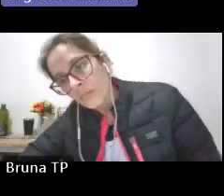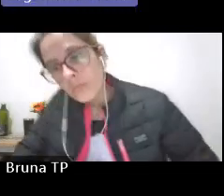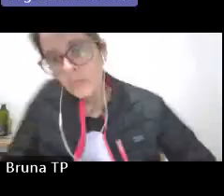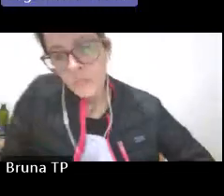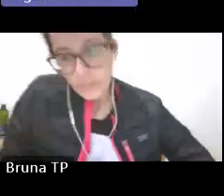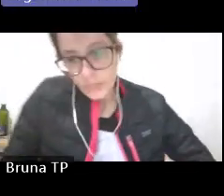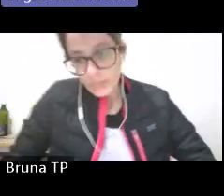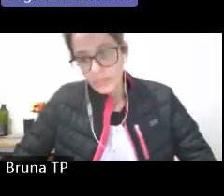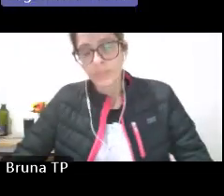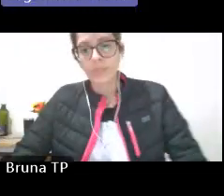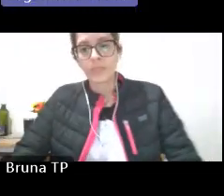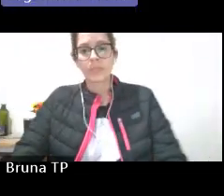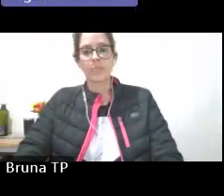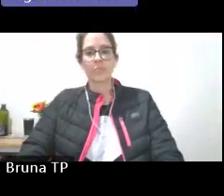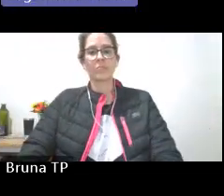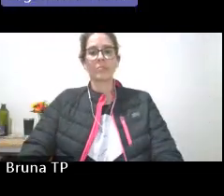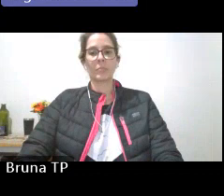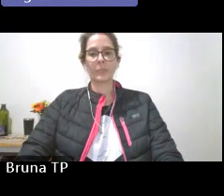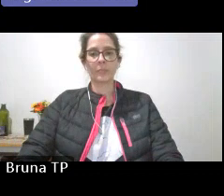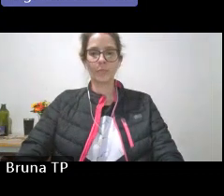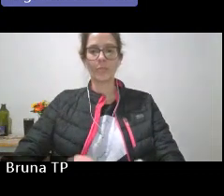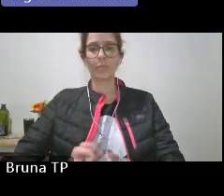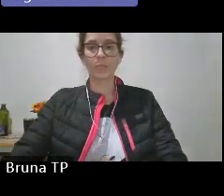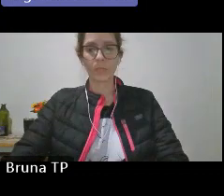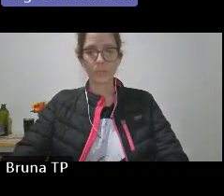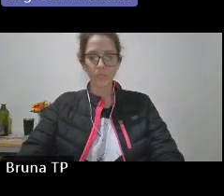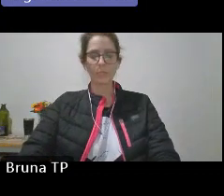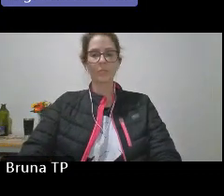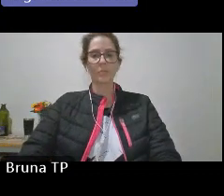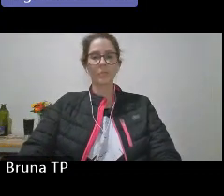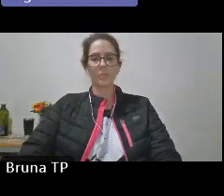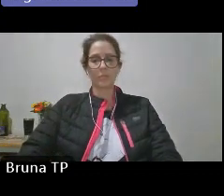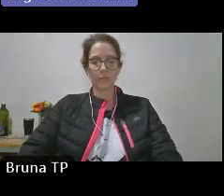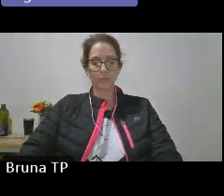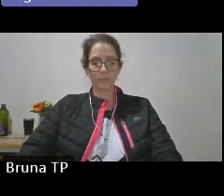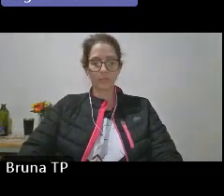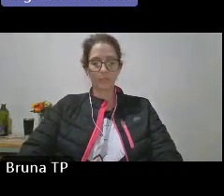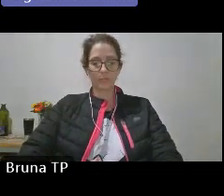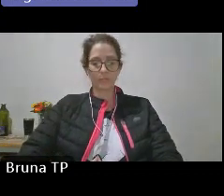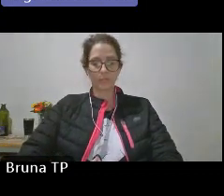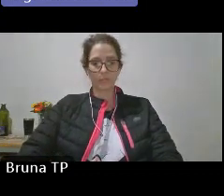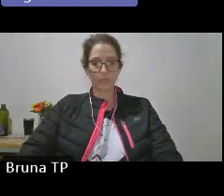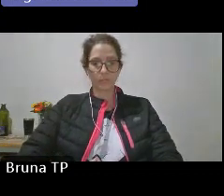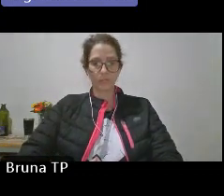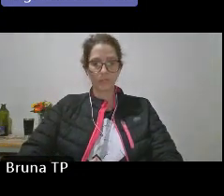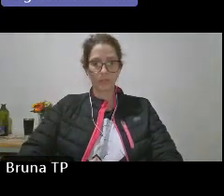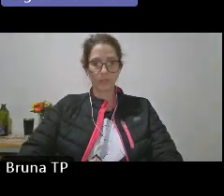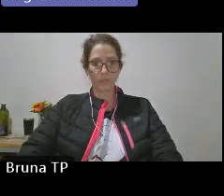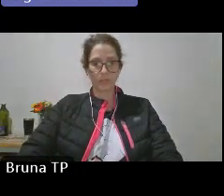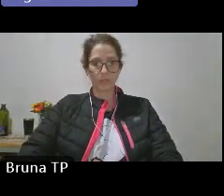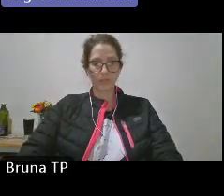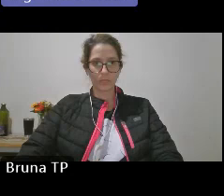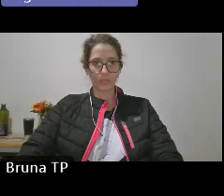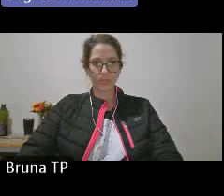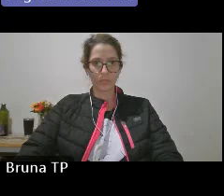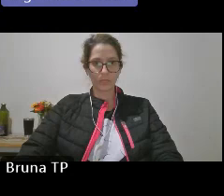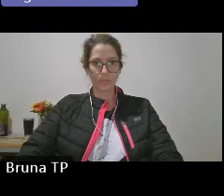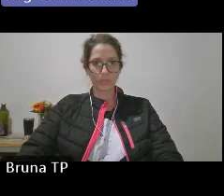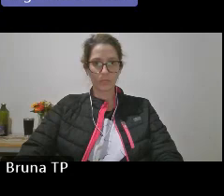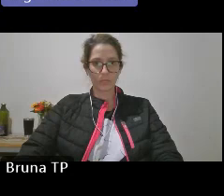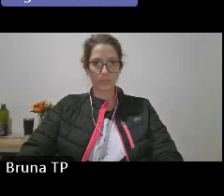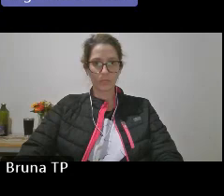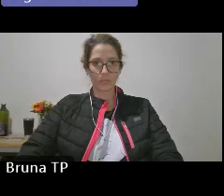Então, eu entendo essa colocação, mas a gente precisa se colocar nesse lugar, principalmente porque são vidas. Como o Carlos falou